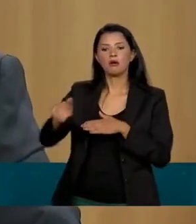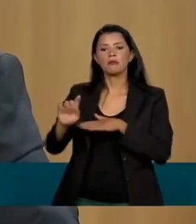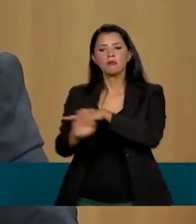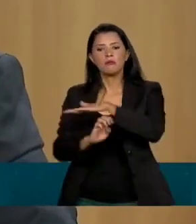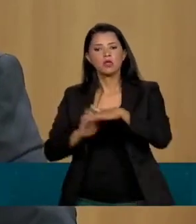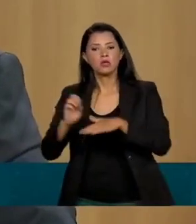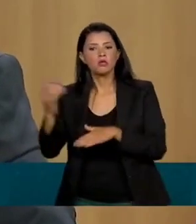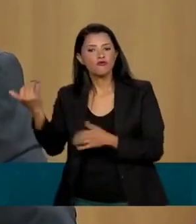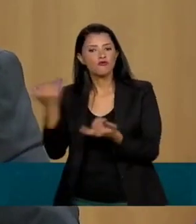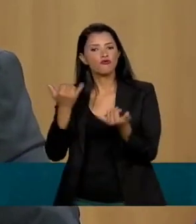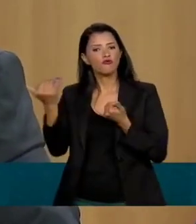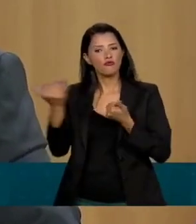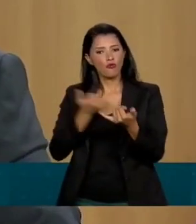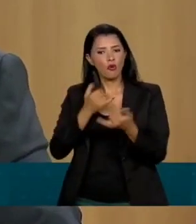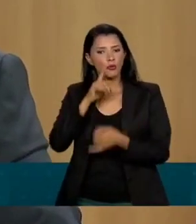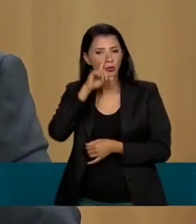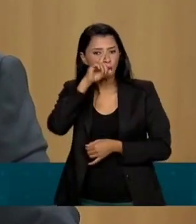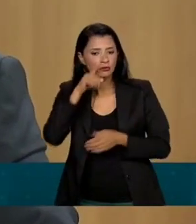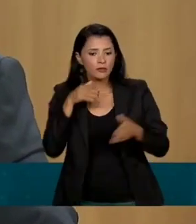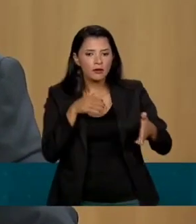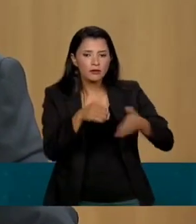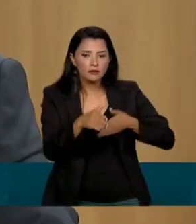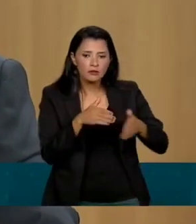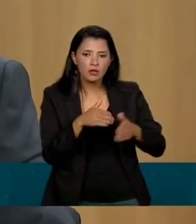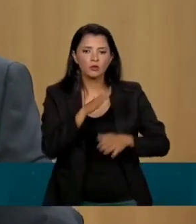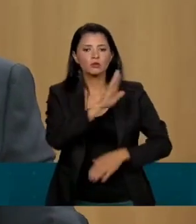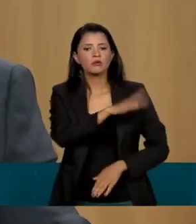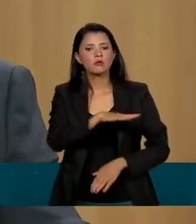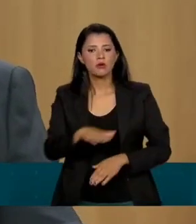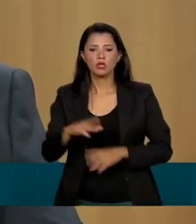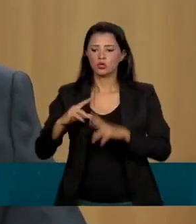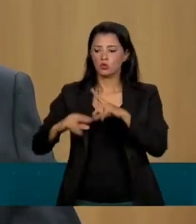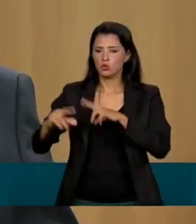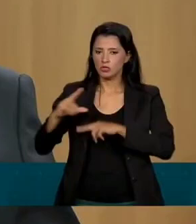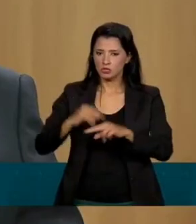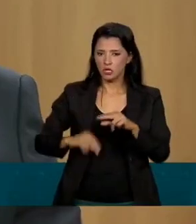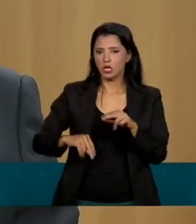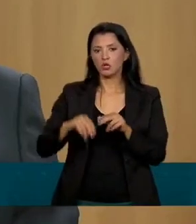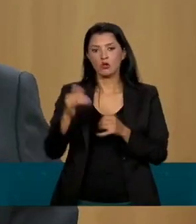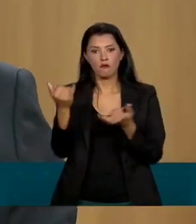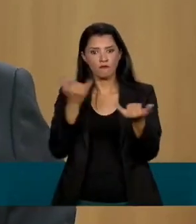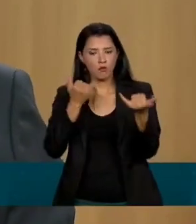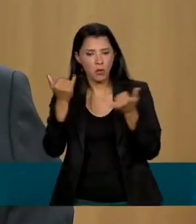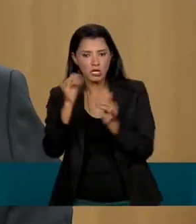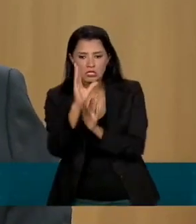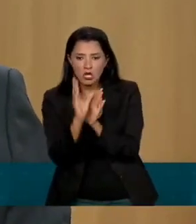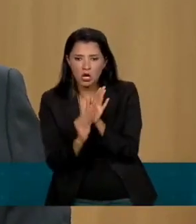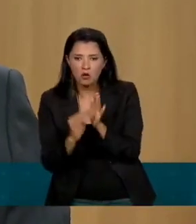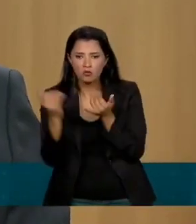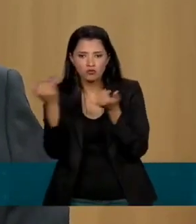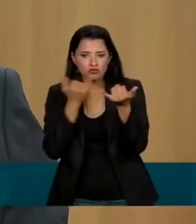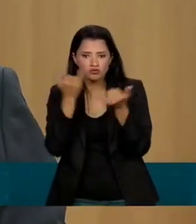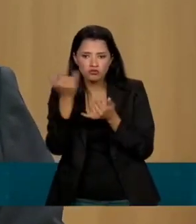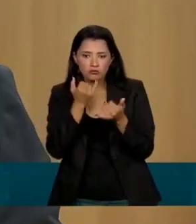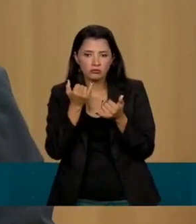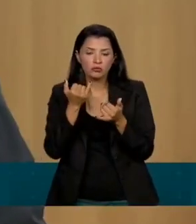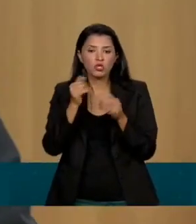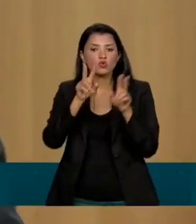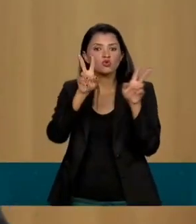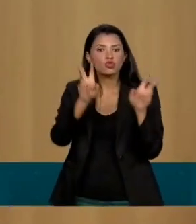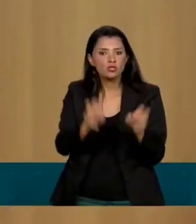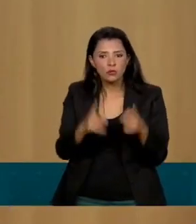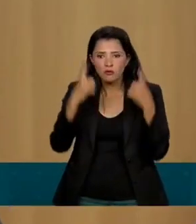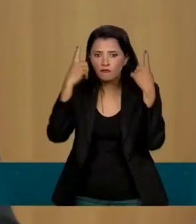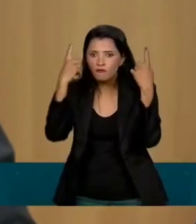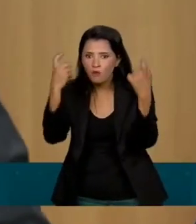informem os riscos de acesso a crianças e adolescentes a conteúdos veiculadores de violência, os